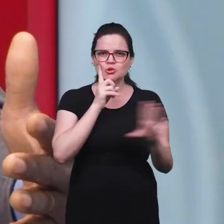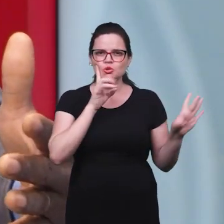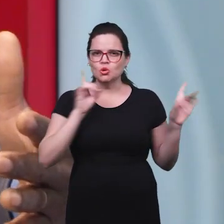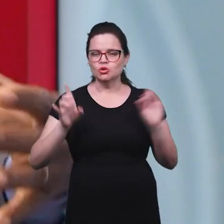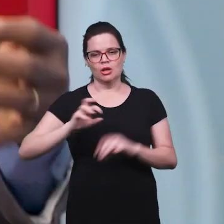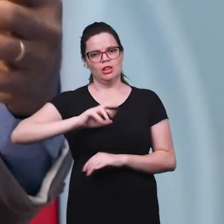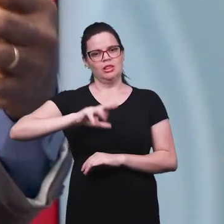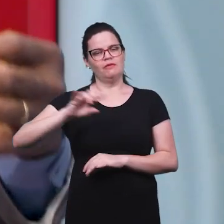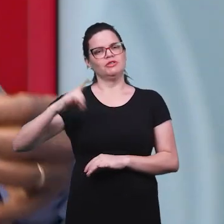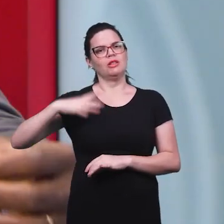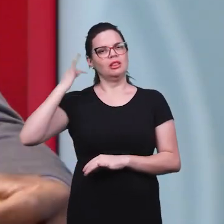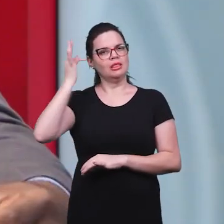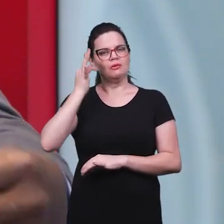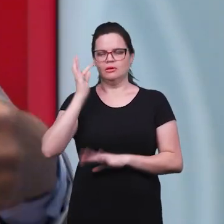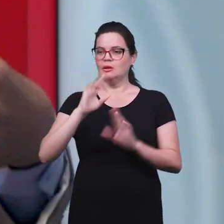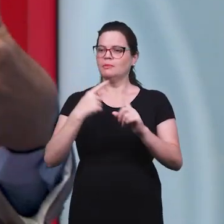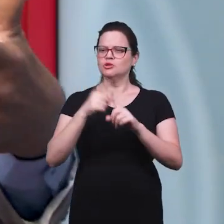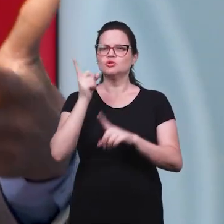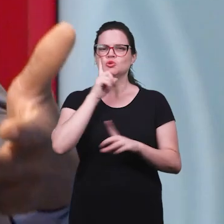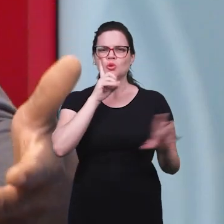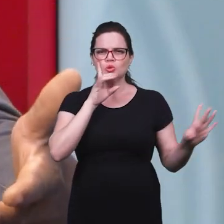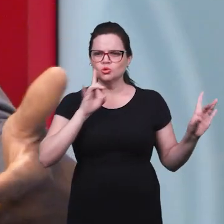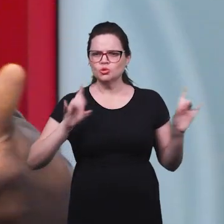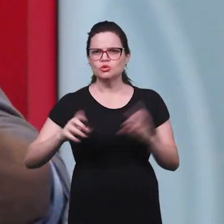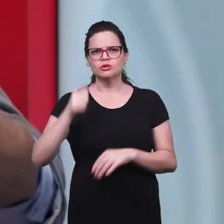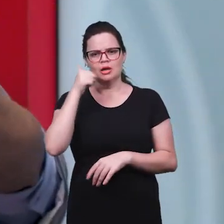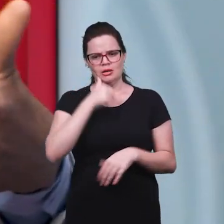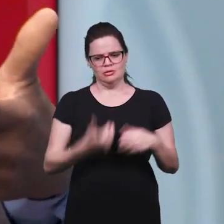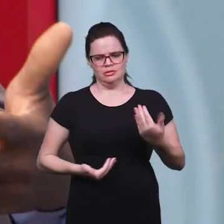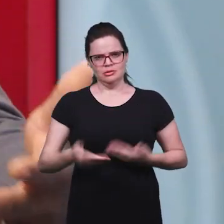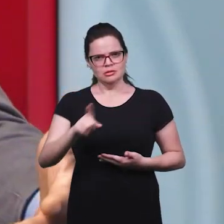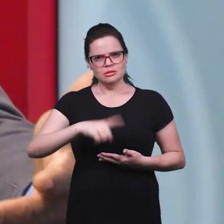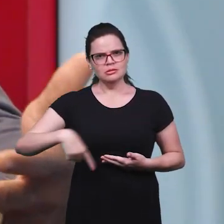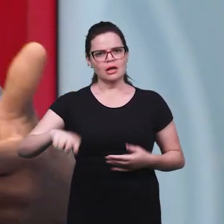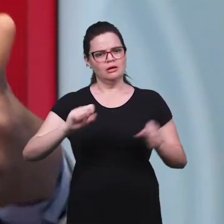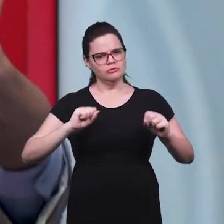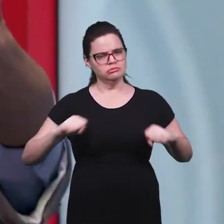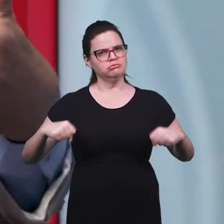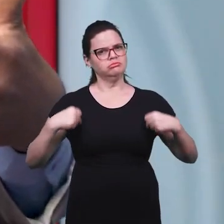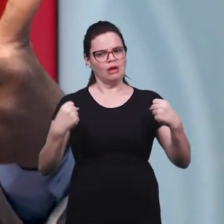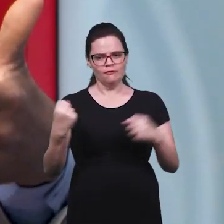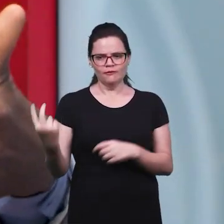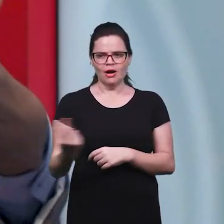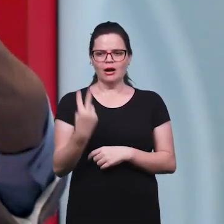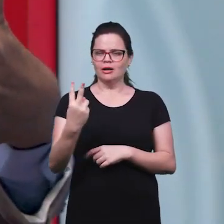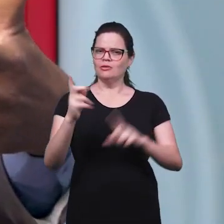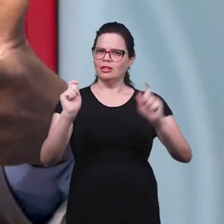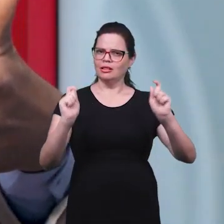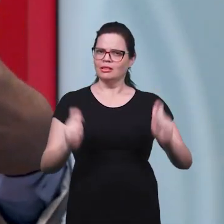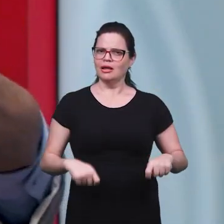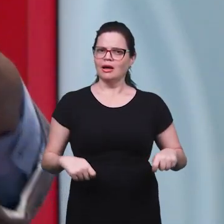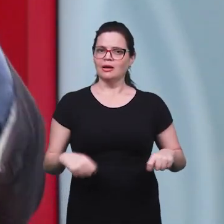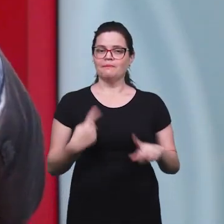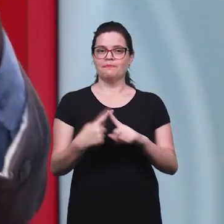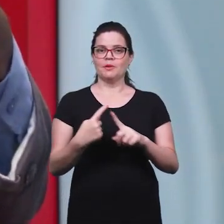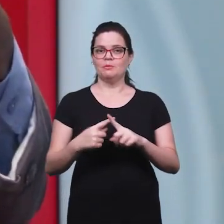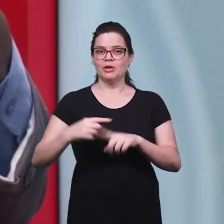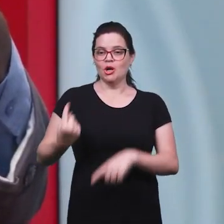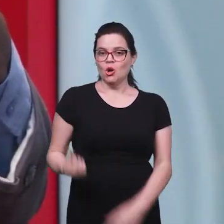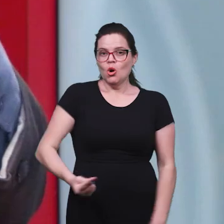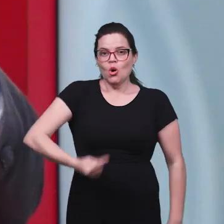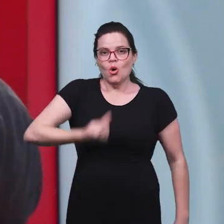uma teoria, é a prática a cada dia. Essas irmãs valorosas, as irmãs onde, com